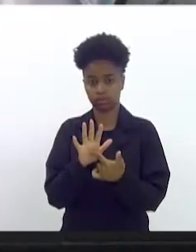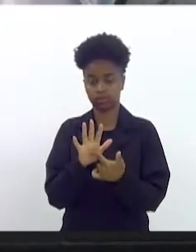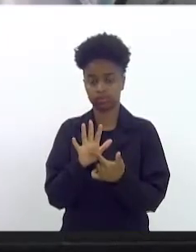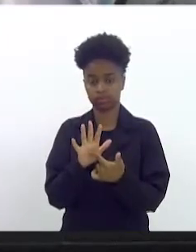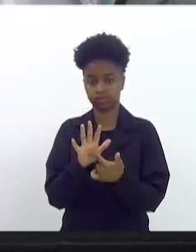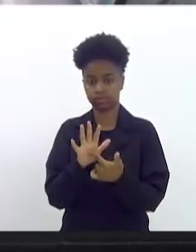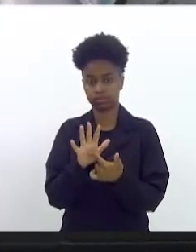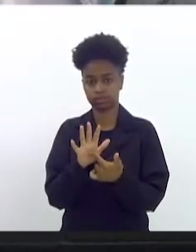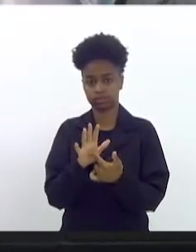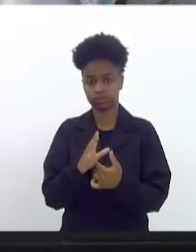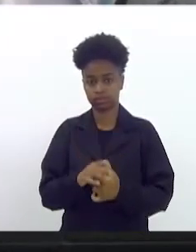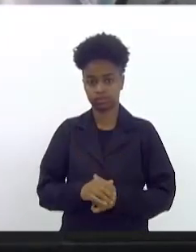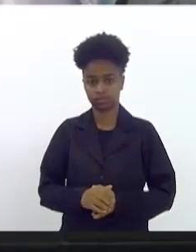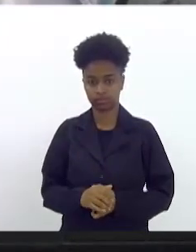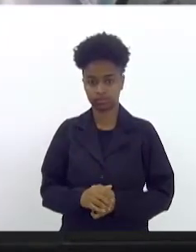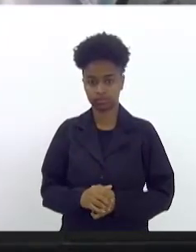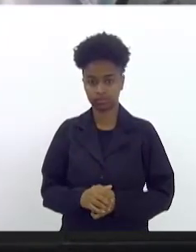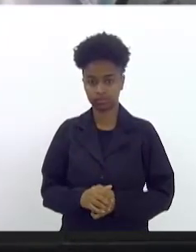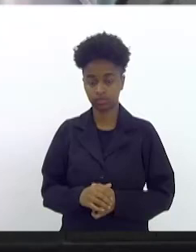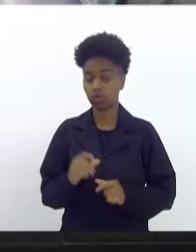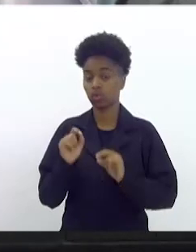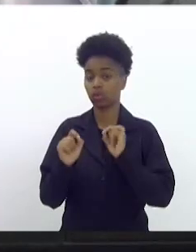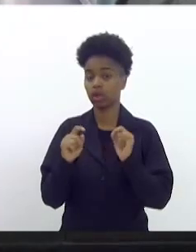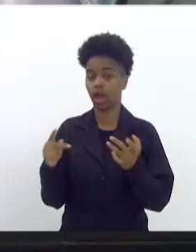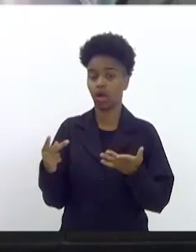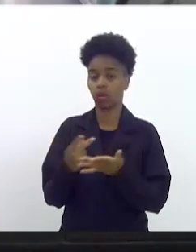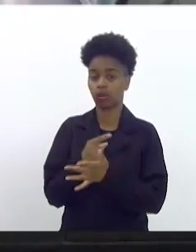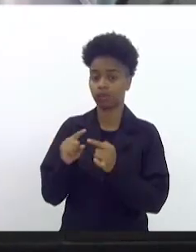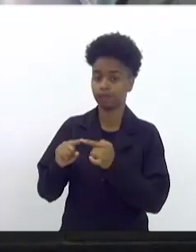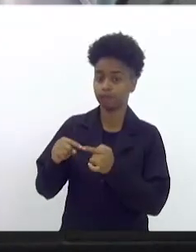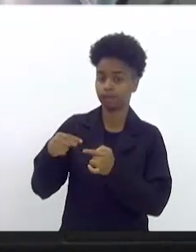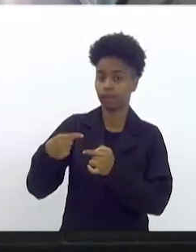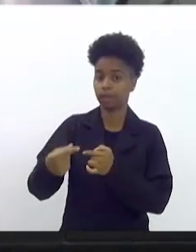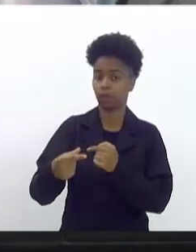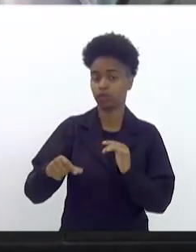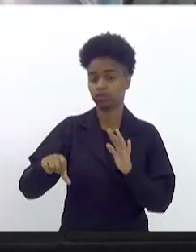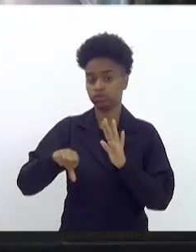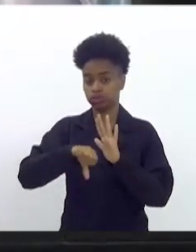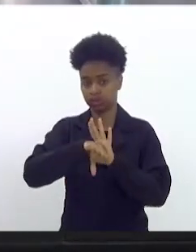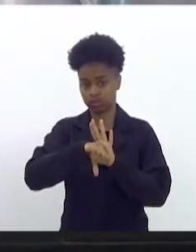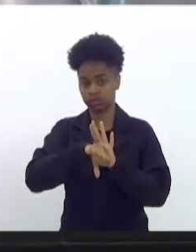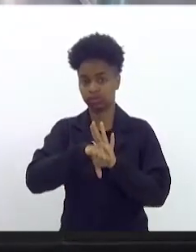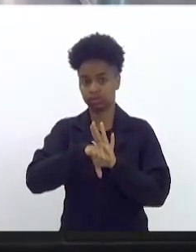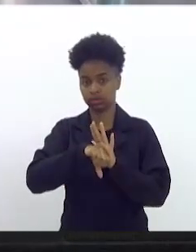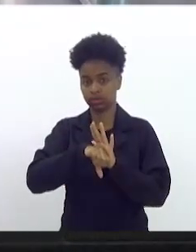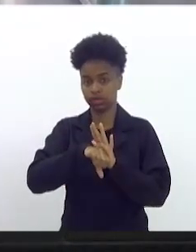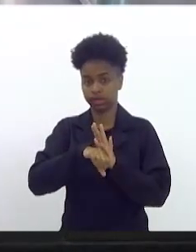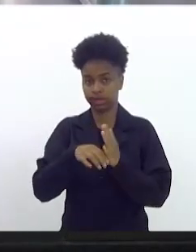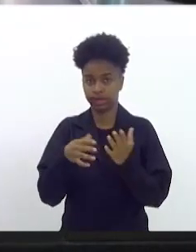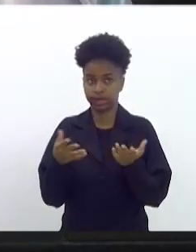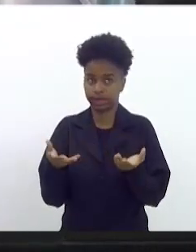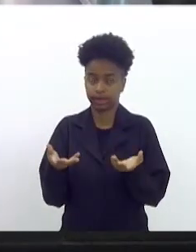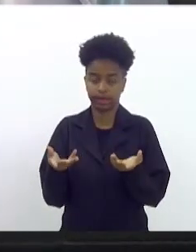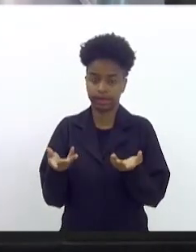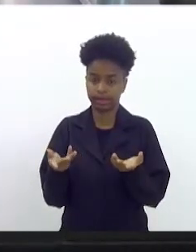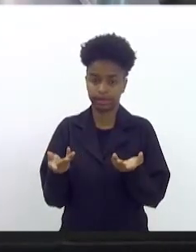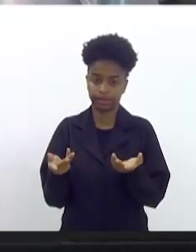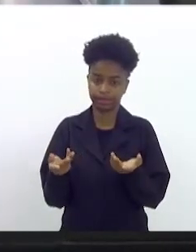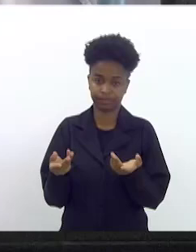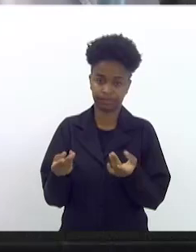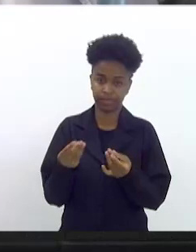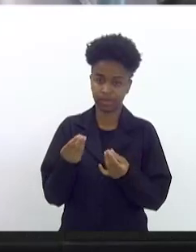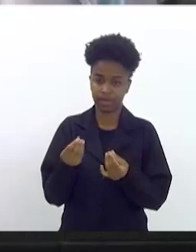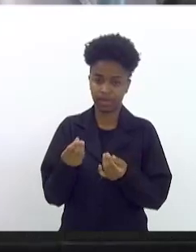que as consequências desses crimes eles são muito